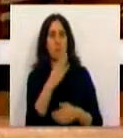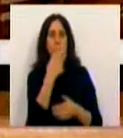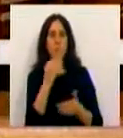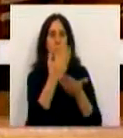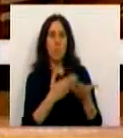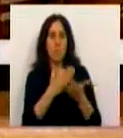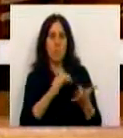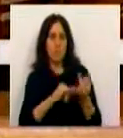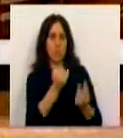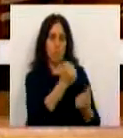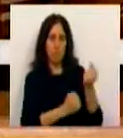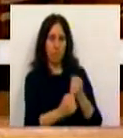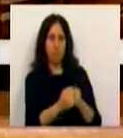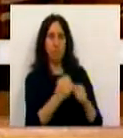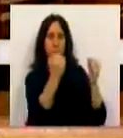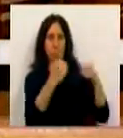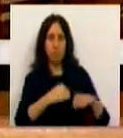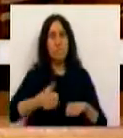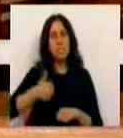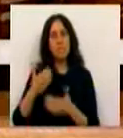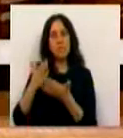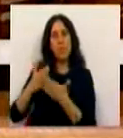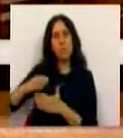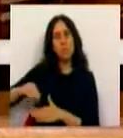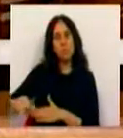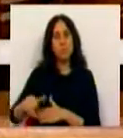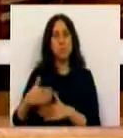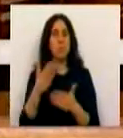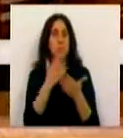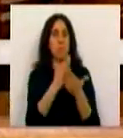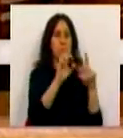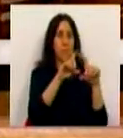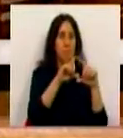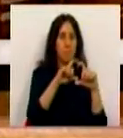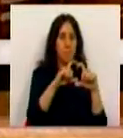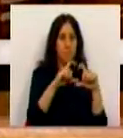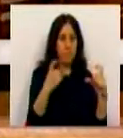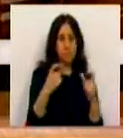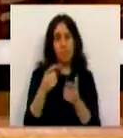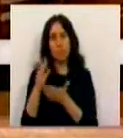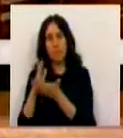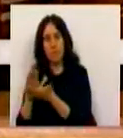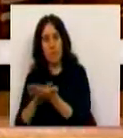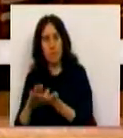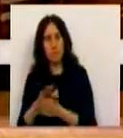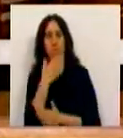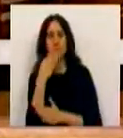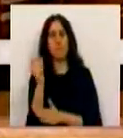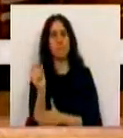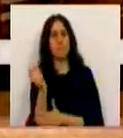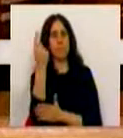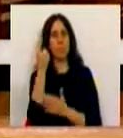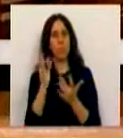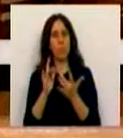em sintonia com a máxima de que é na escola, seja no ensino básico ou no ensino secundário, que muitos jovens têm pela primeira vez contacto